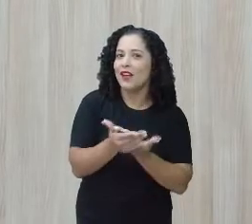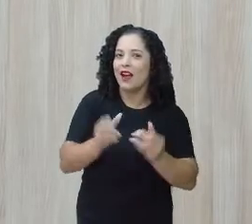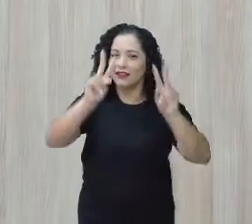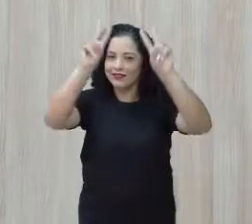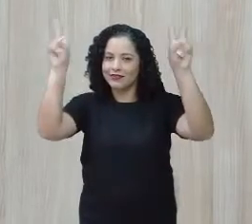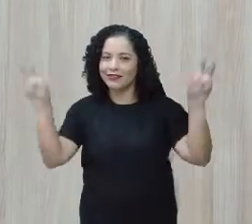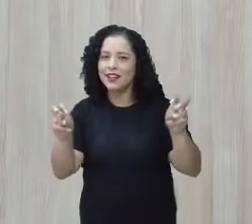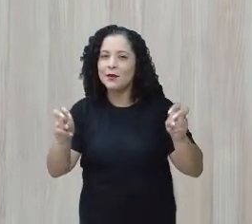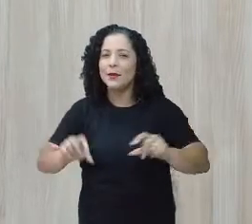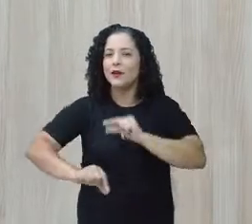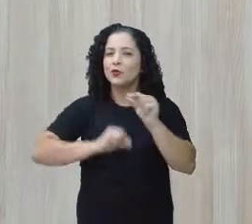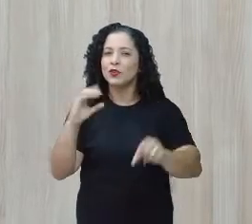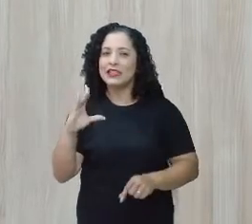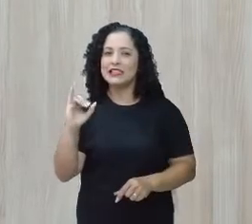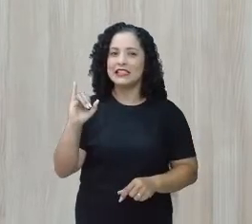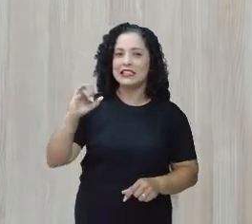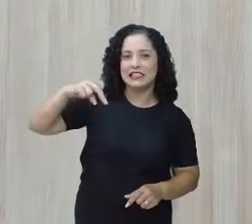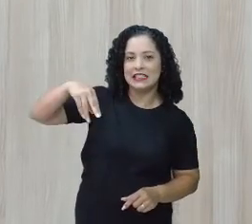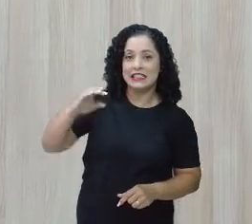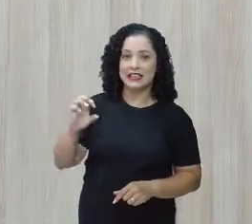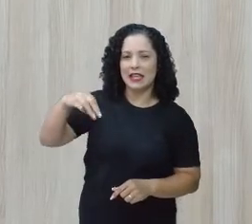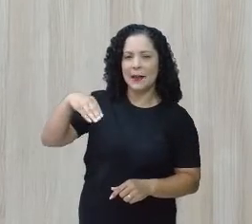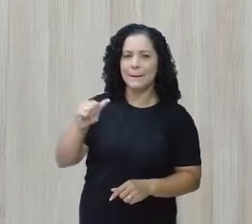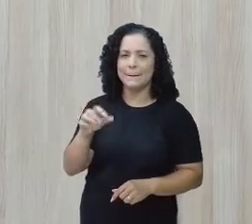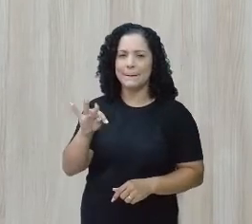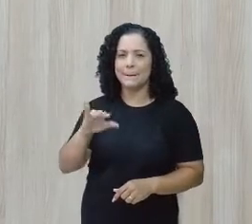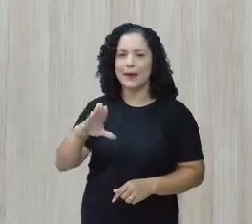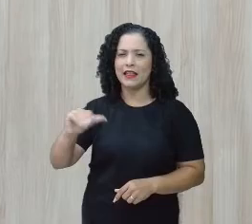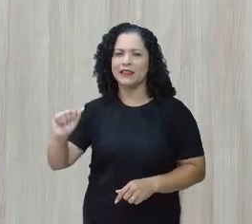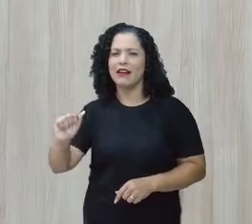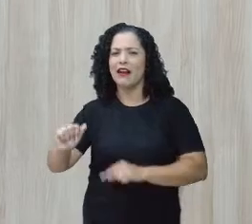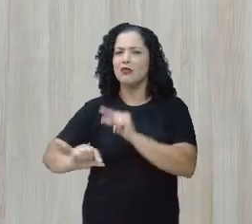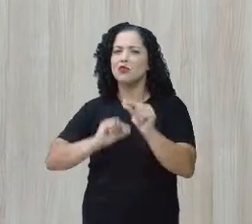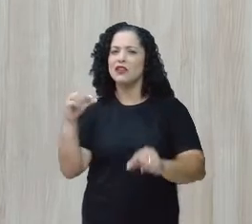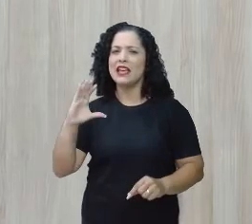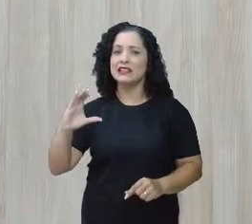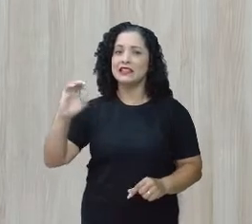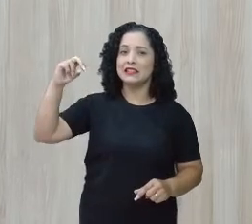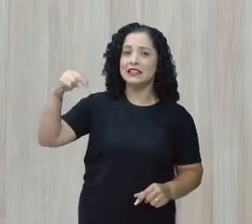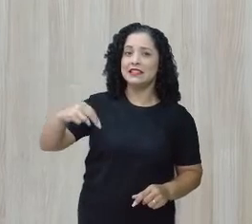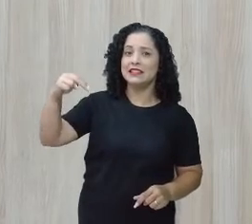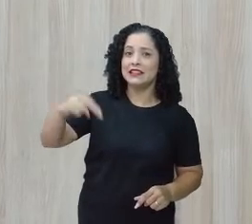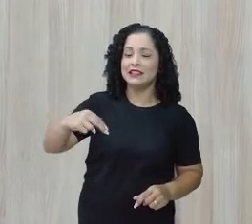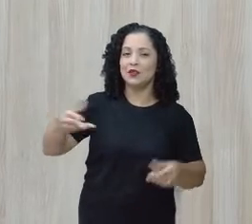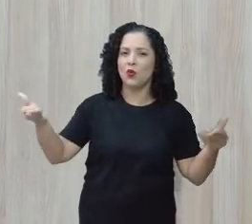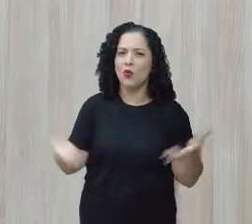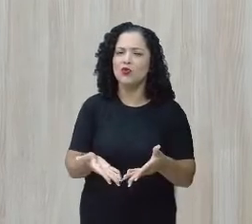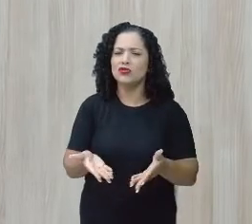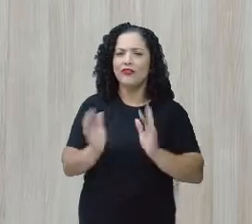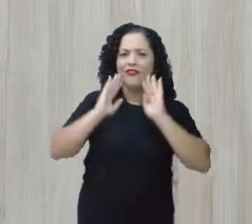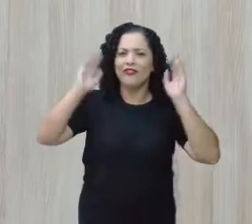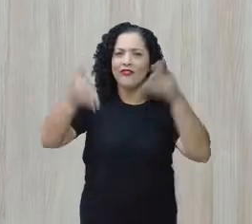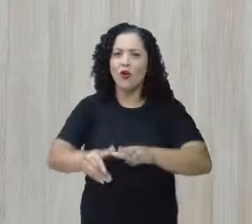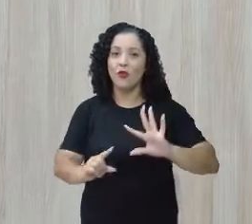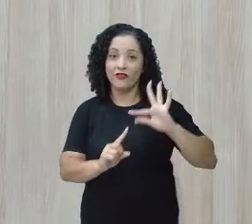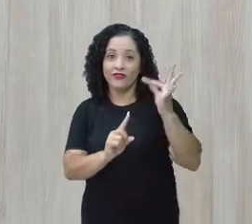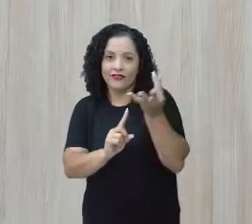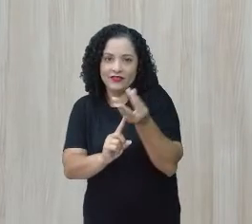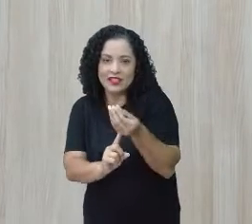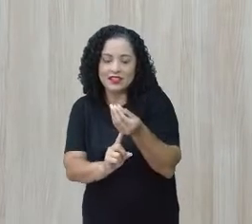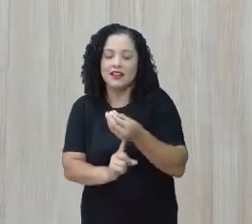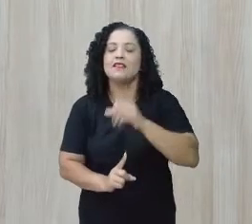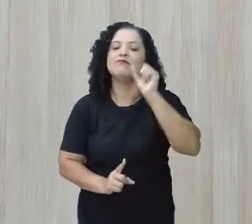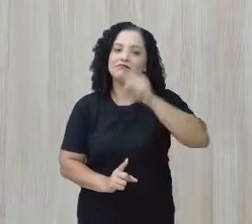da cinemática. Professora, e nós vamos trabalhar hoje com física. Pois é, gente, porque a